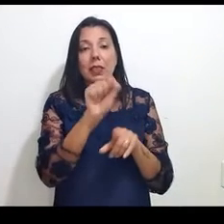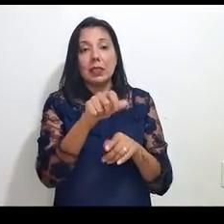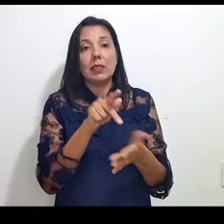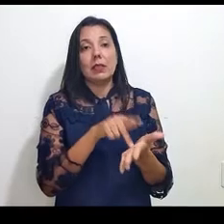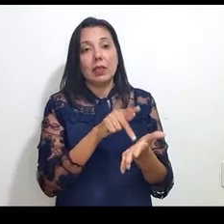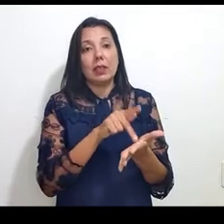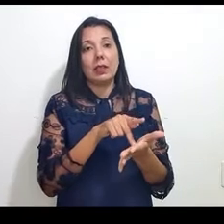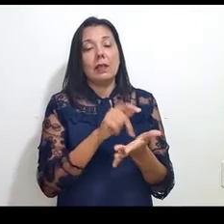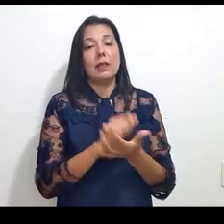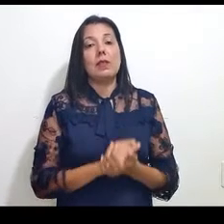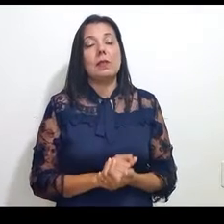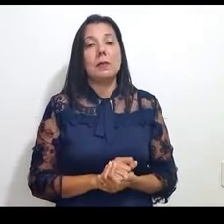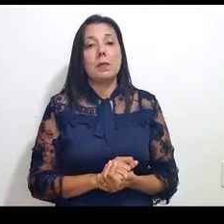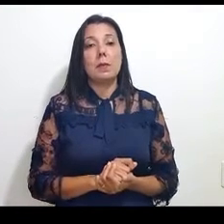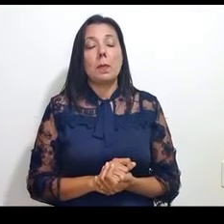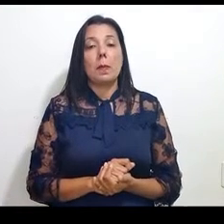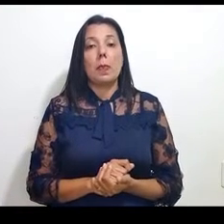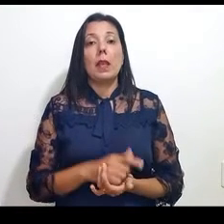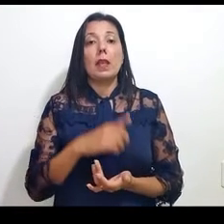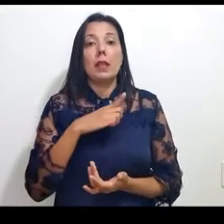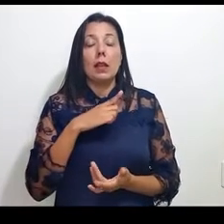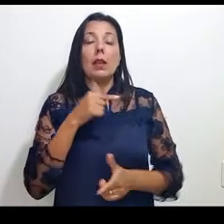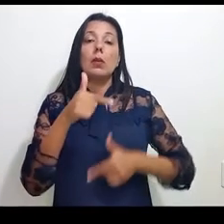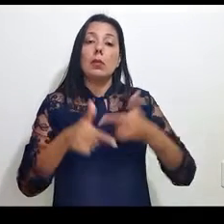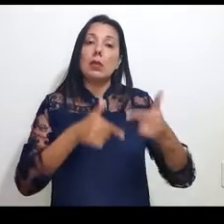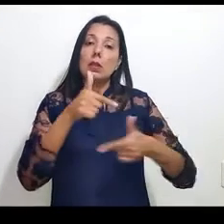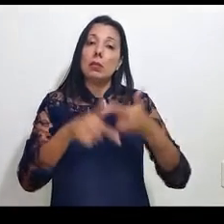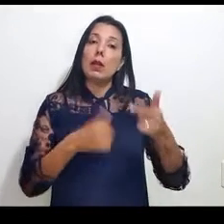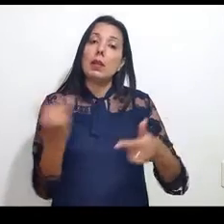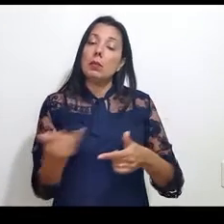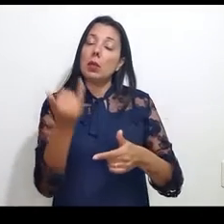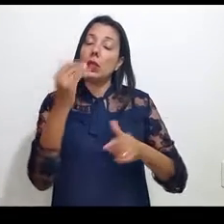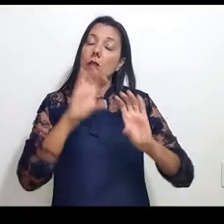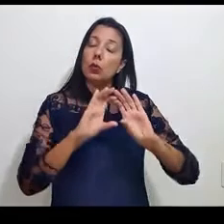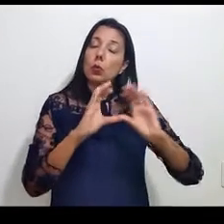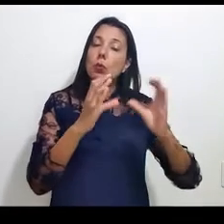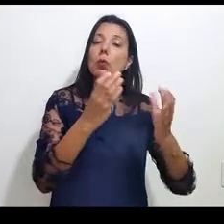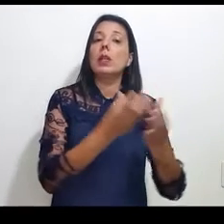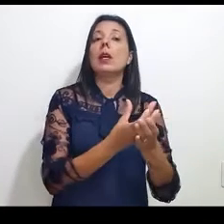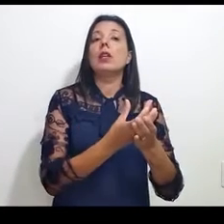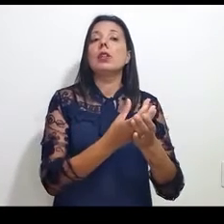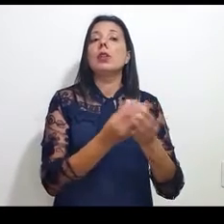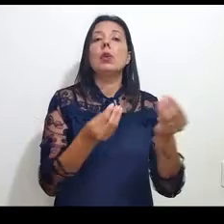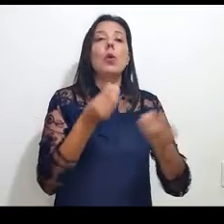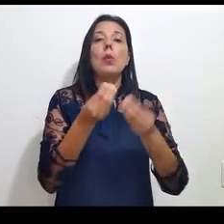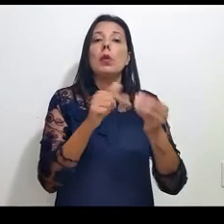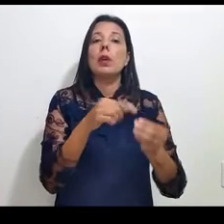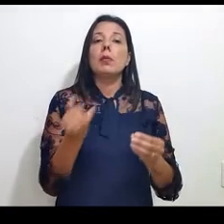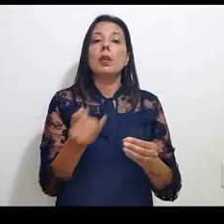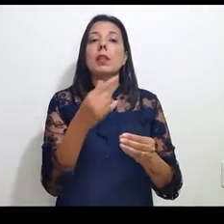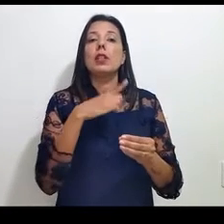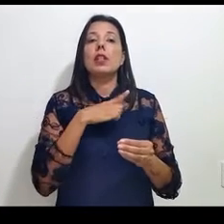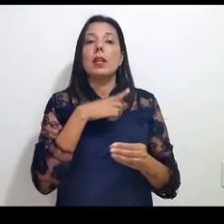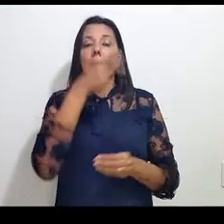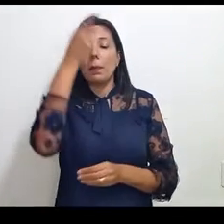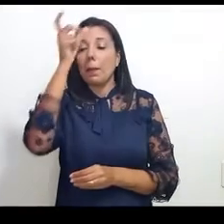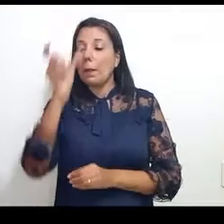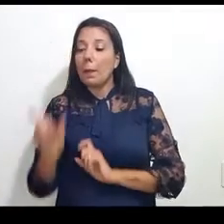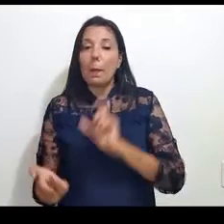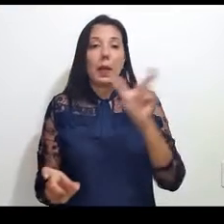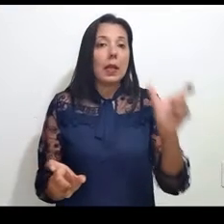presente de hoje, que é ouvir vocês, porque nos fortalece, nos faz crer que